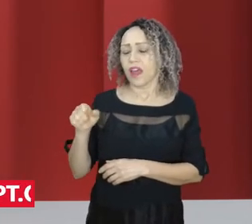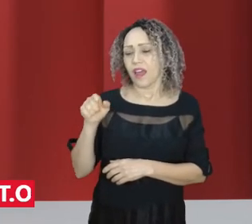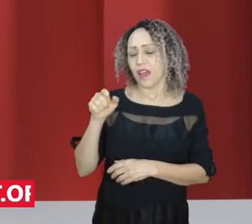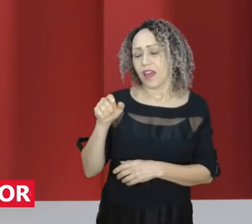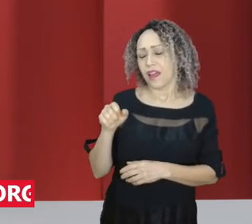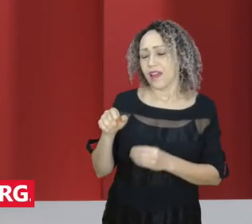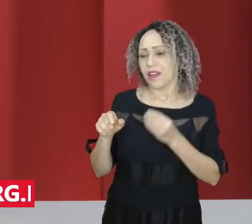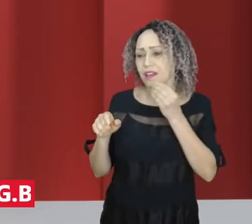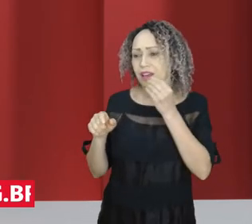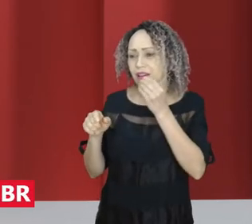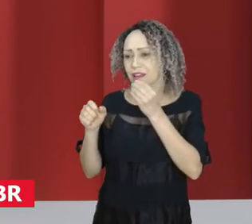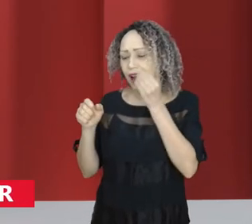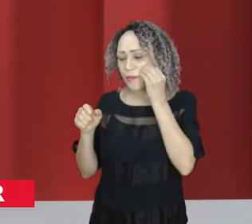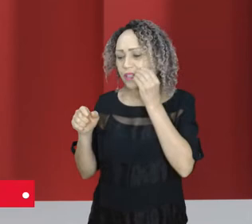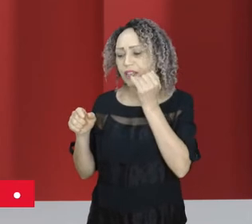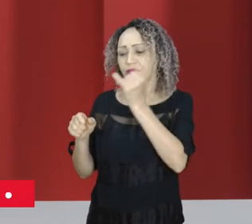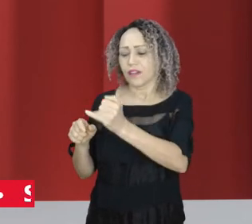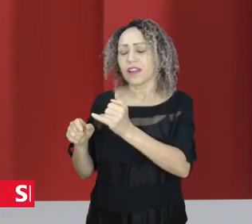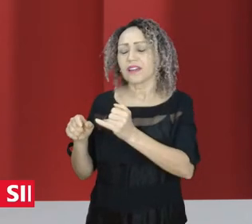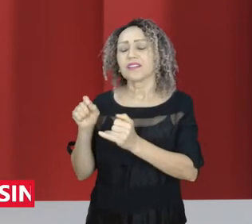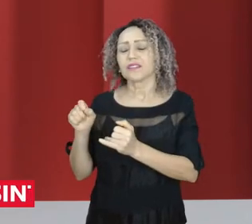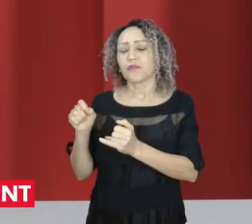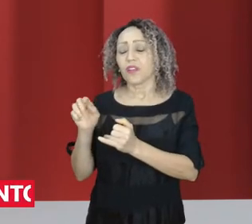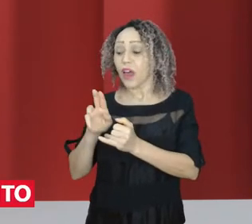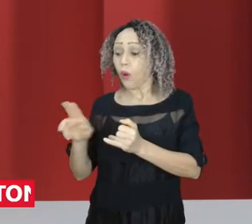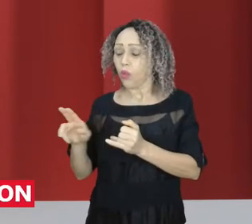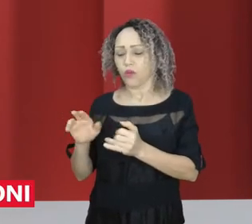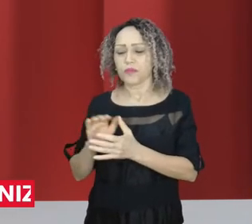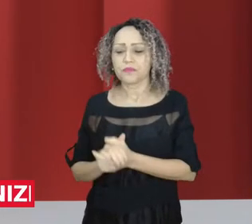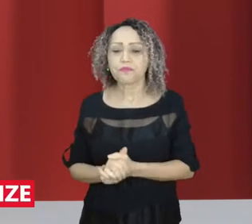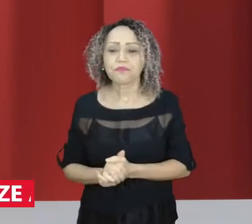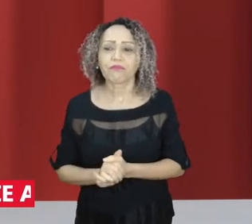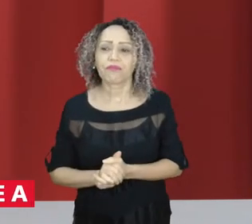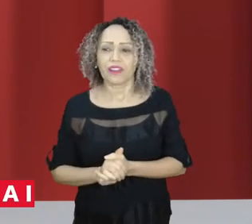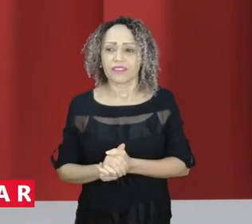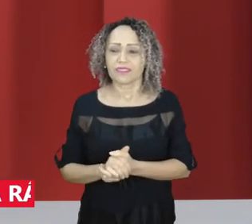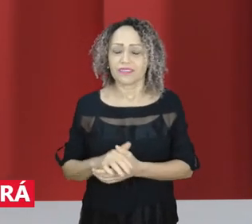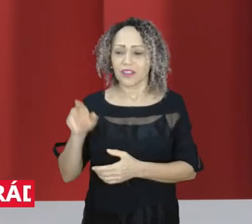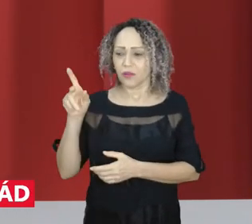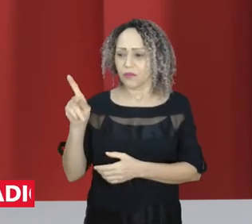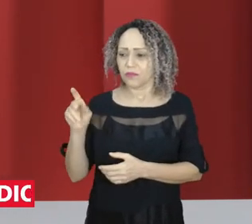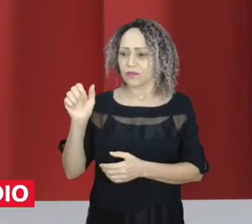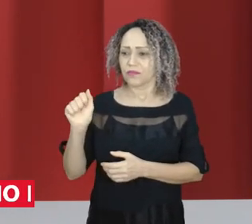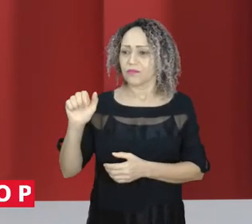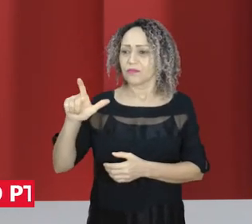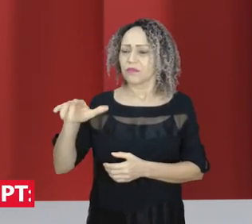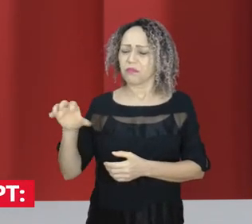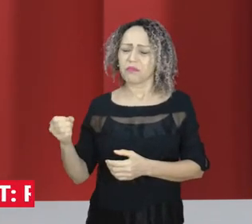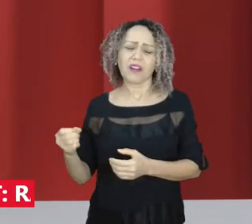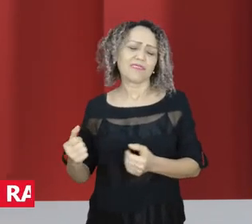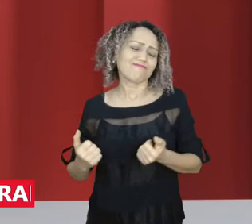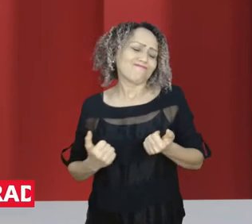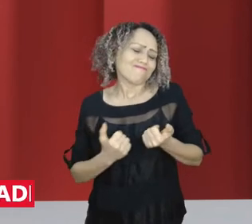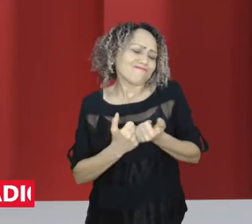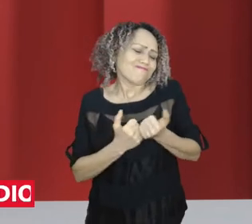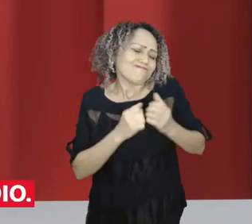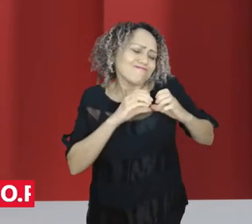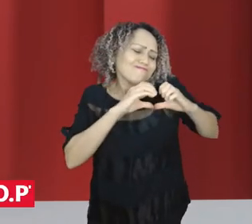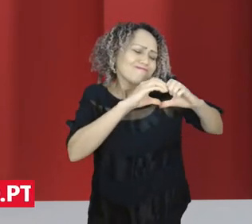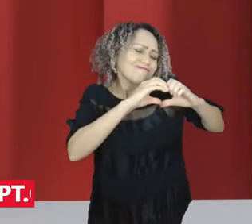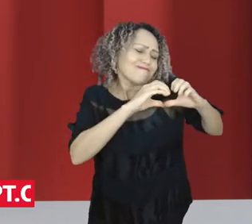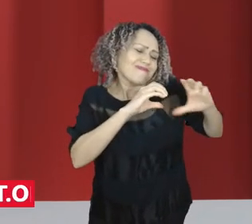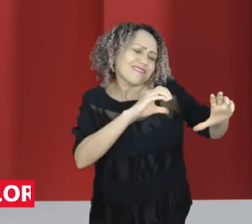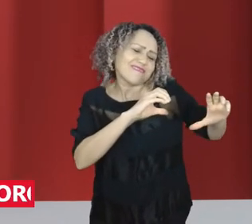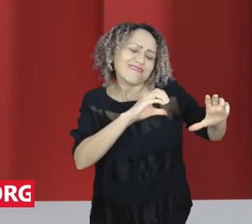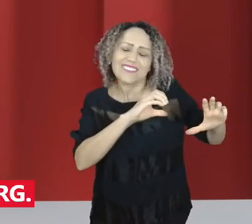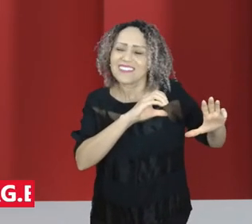também. Forte abraço, petista, dizendo que tá mais lulista do que nunca. Josi Negreiros, bom dia para você também.